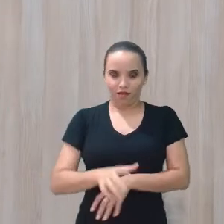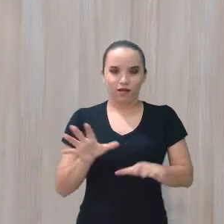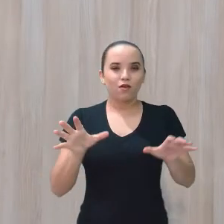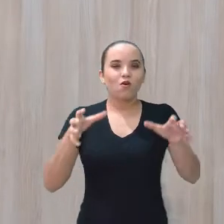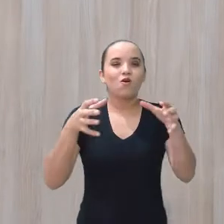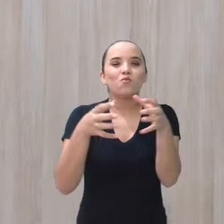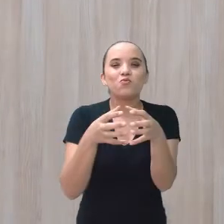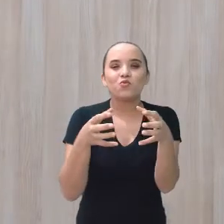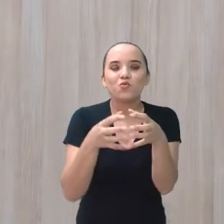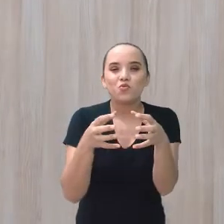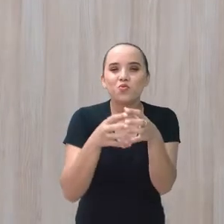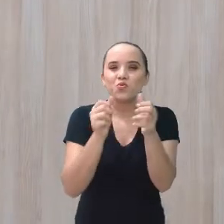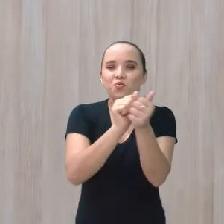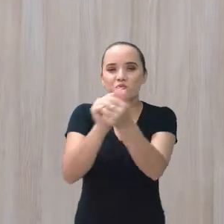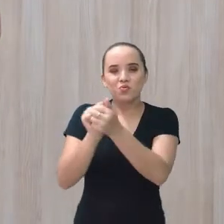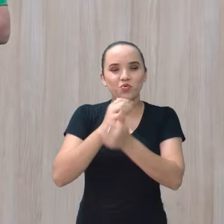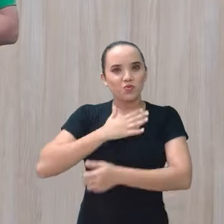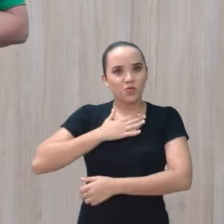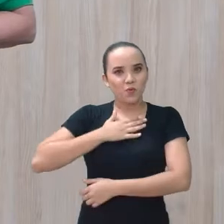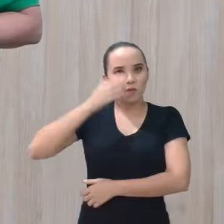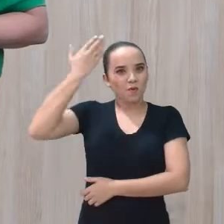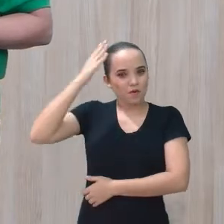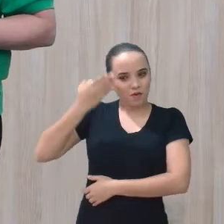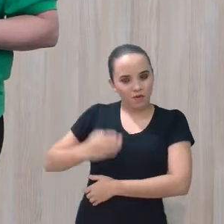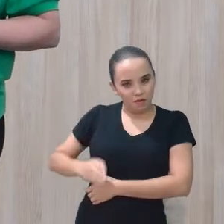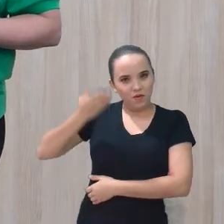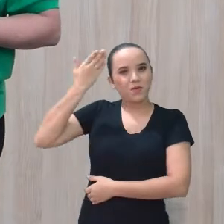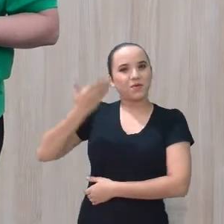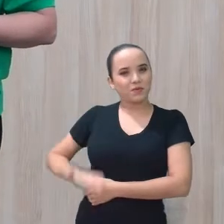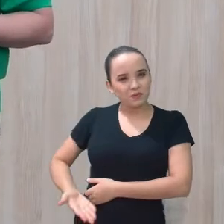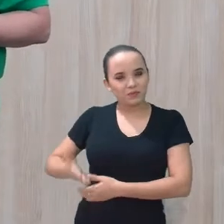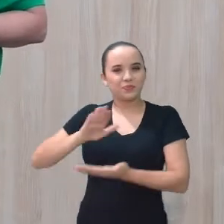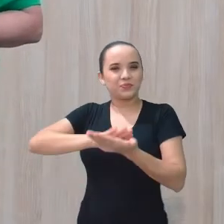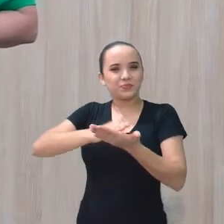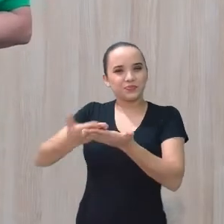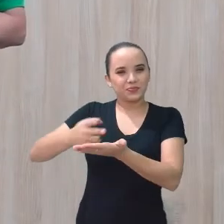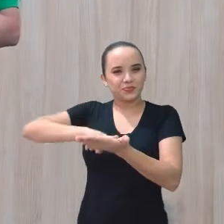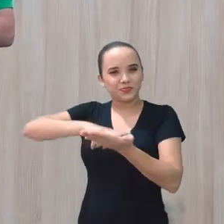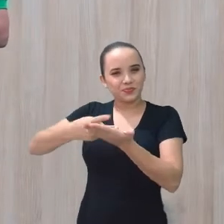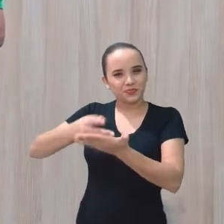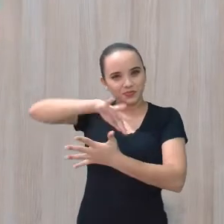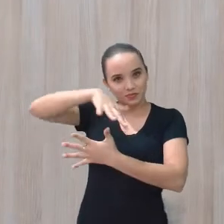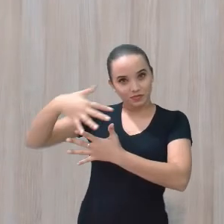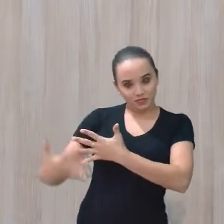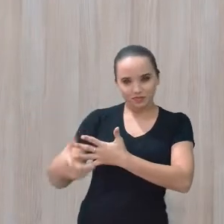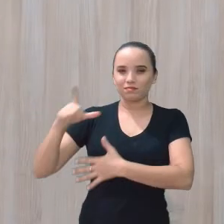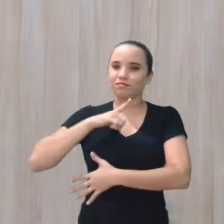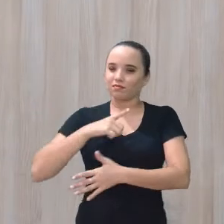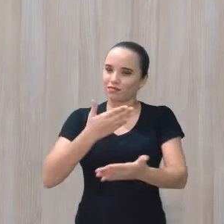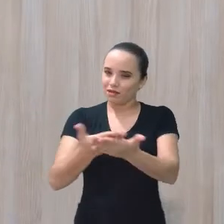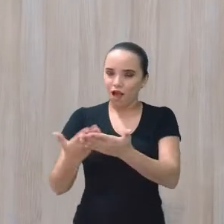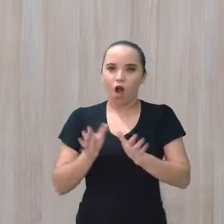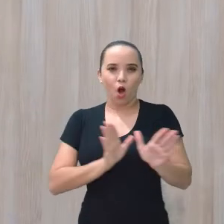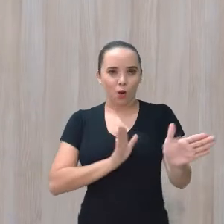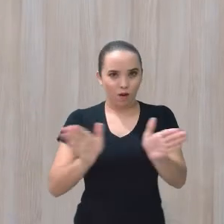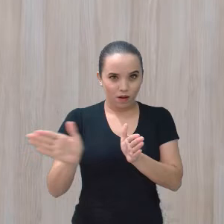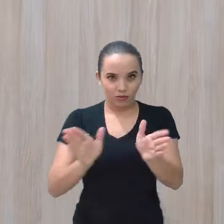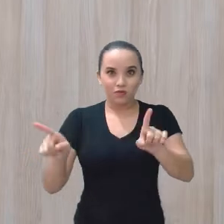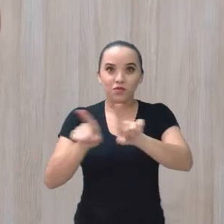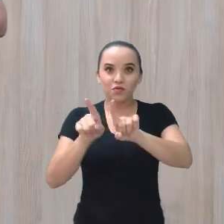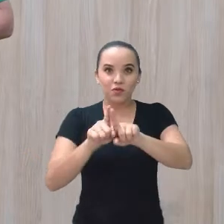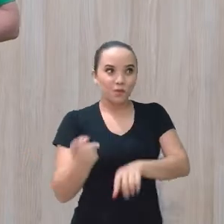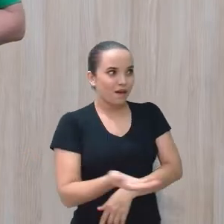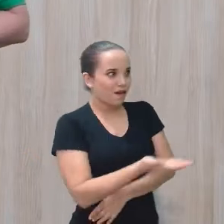junto comigo. Tenho Brielle, a nossa intérprete, que torna a nossa aula muito mais acessível. Tenho